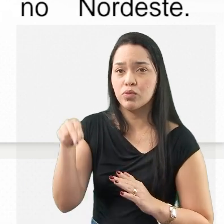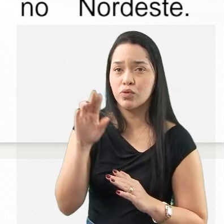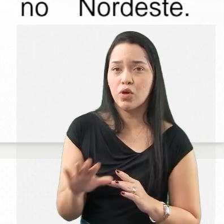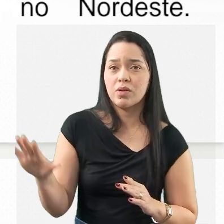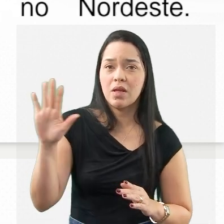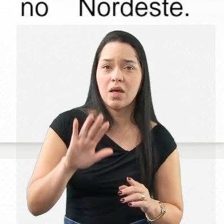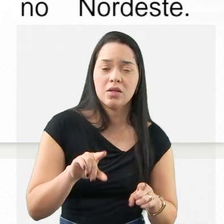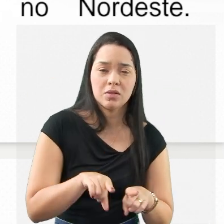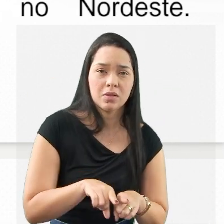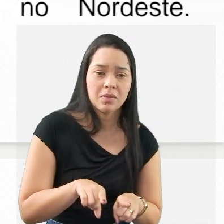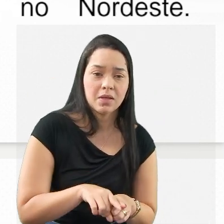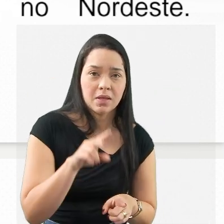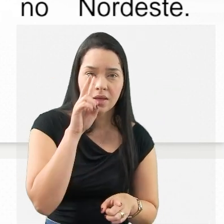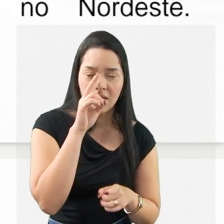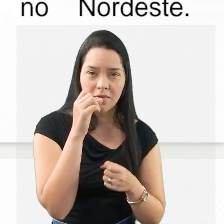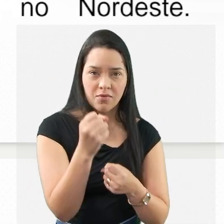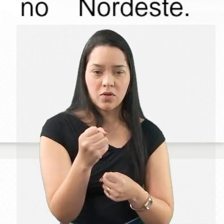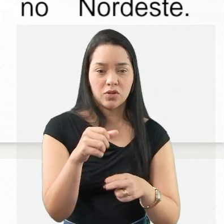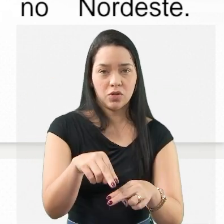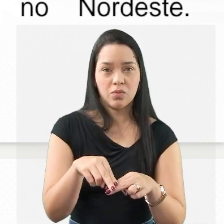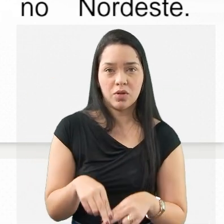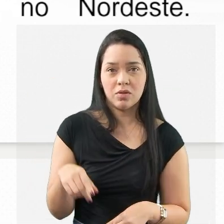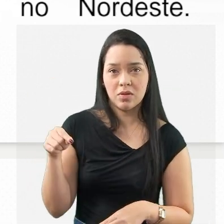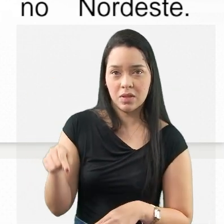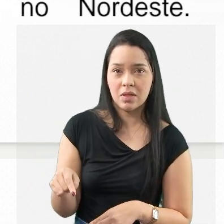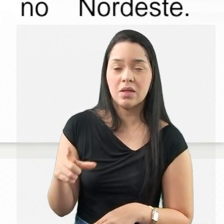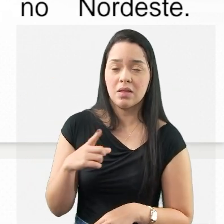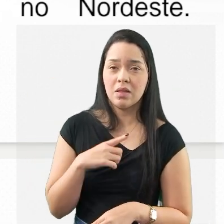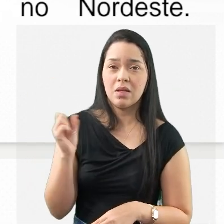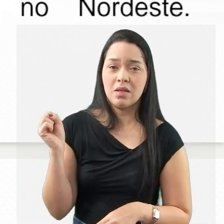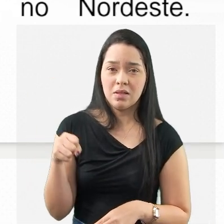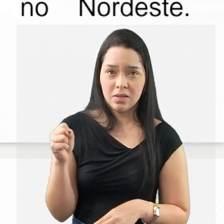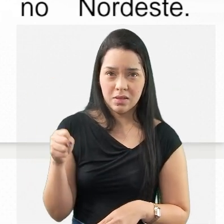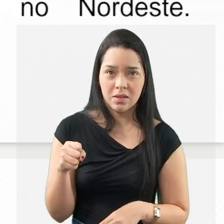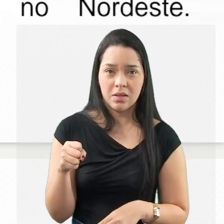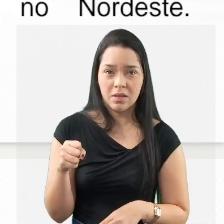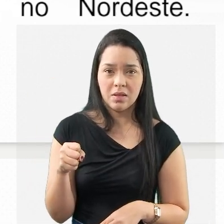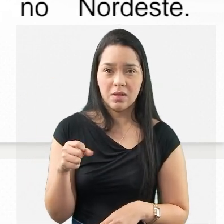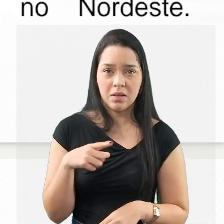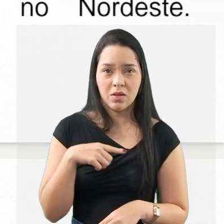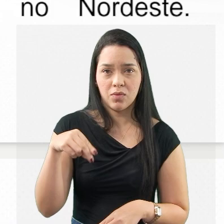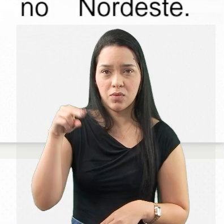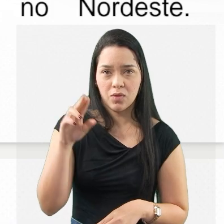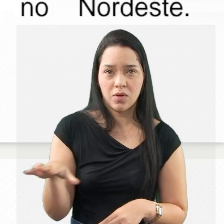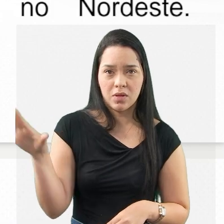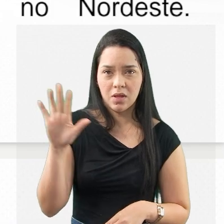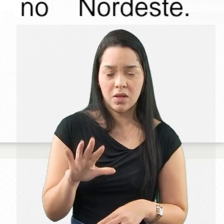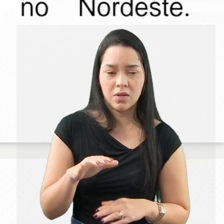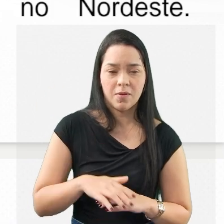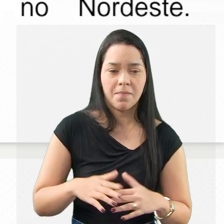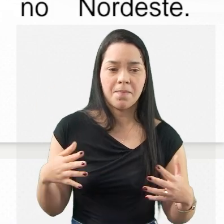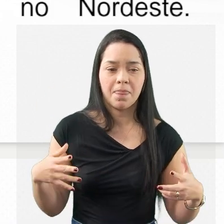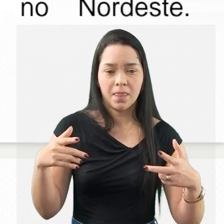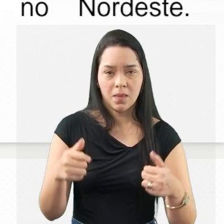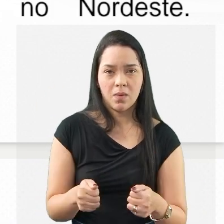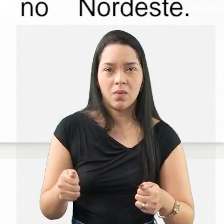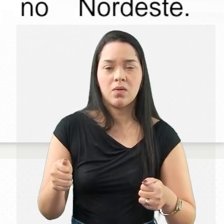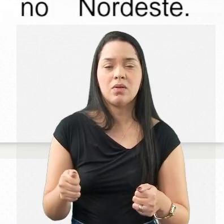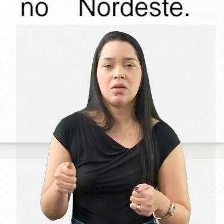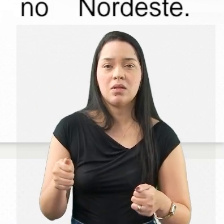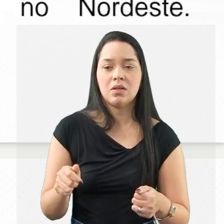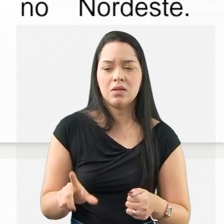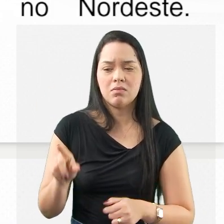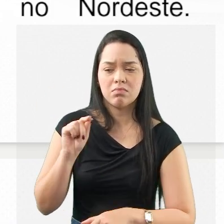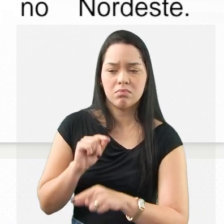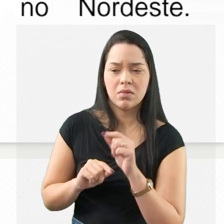Que é onde é muito forte o cordel. Por isso que aqui na alternativa tem essa questão trazendo o Nordeste. E se a gente ver todas as alternativas, a gente